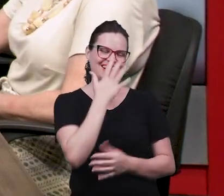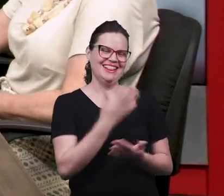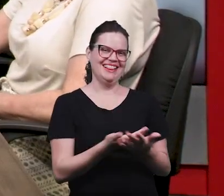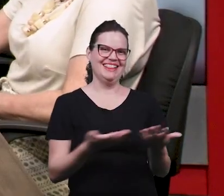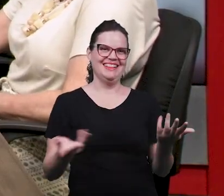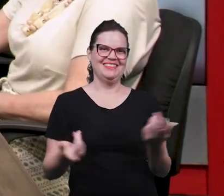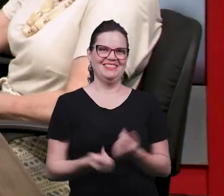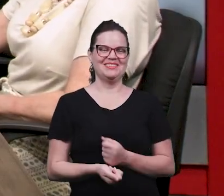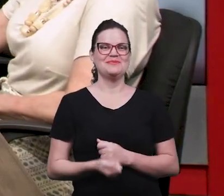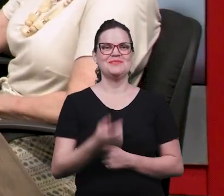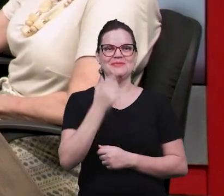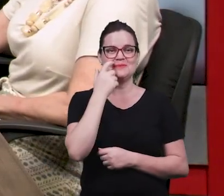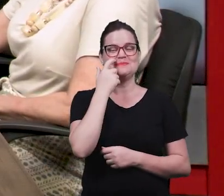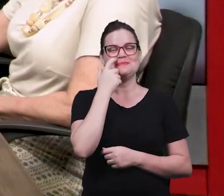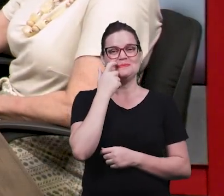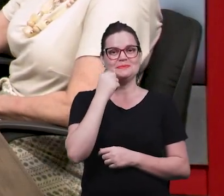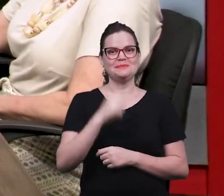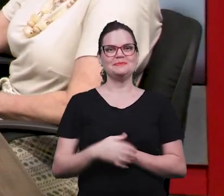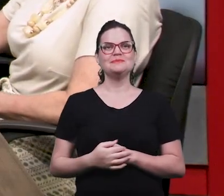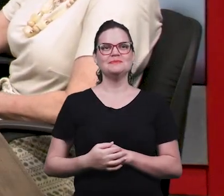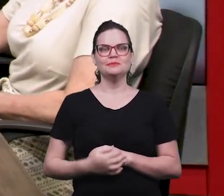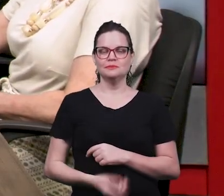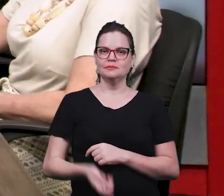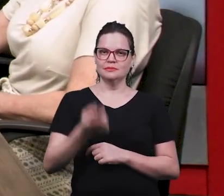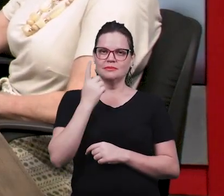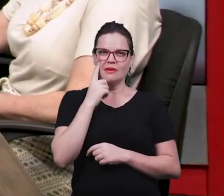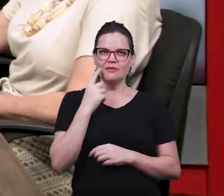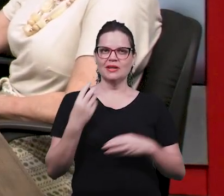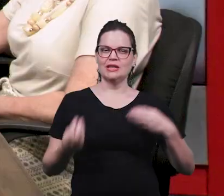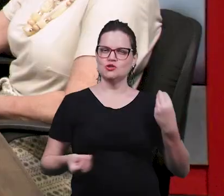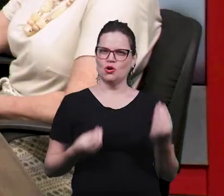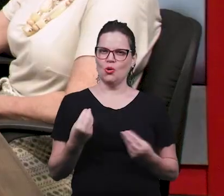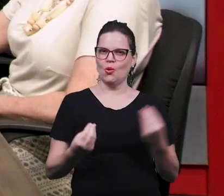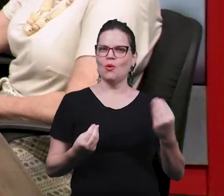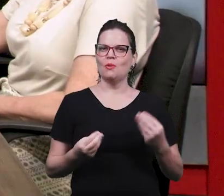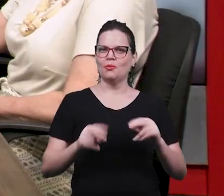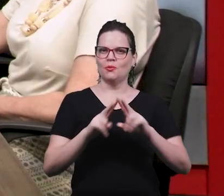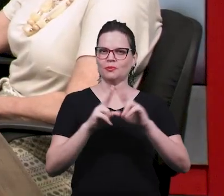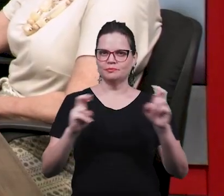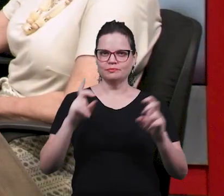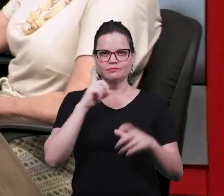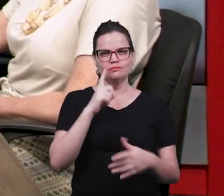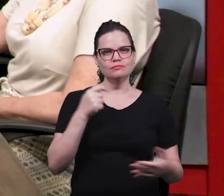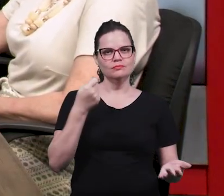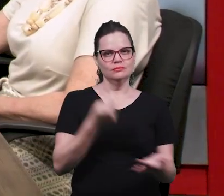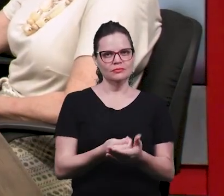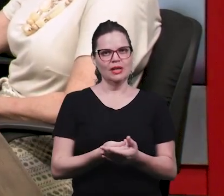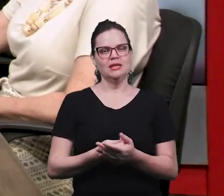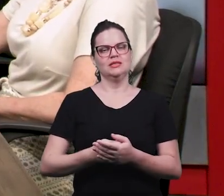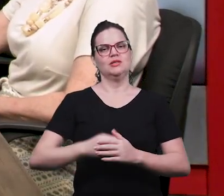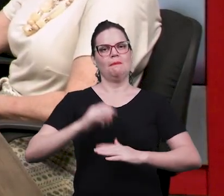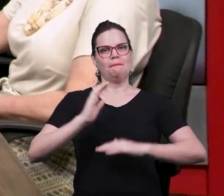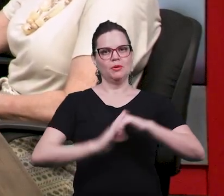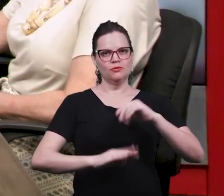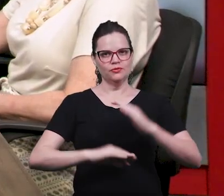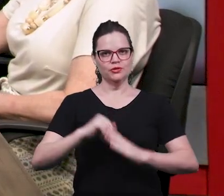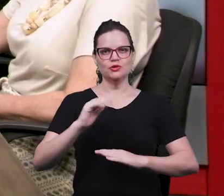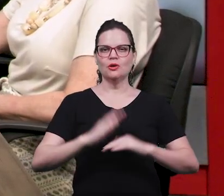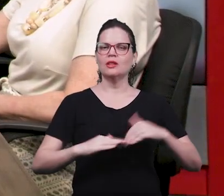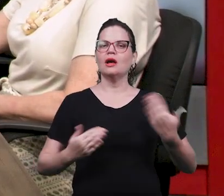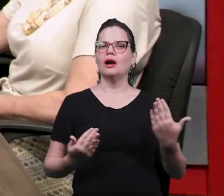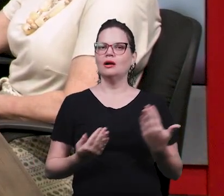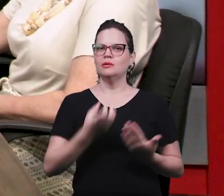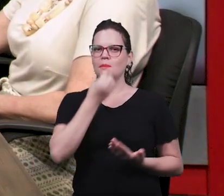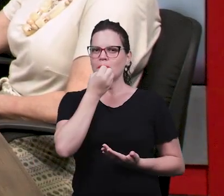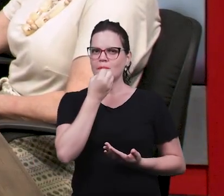maravilhosa. Deiva fala de uma direção segura da escolha da profissão. Que o Senhor concedeu dons. Então, quando